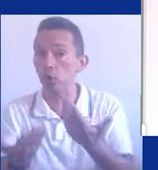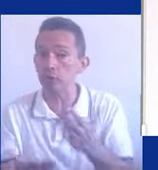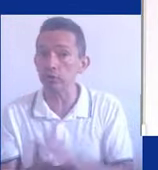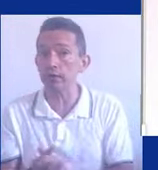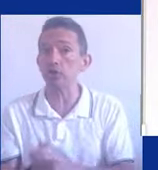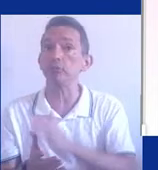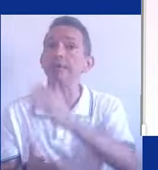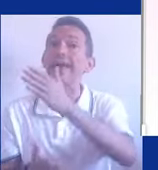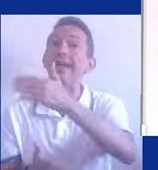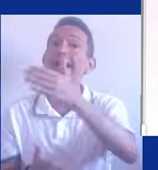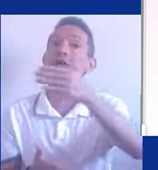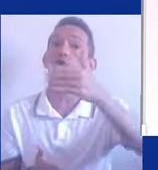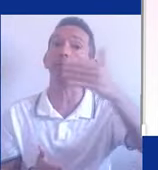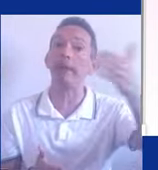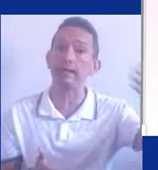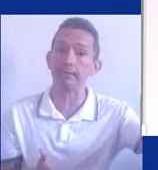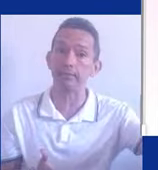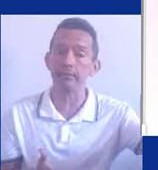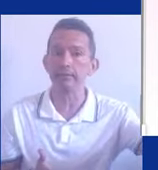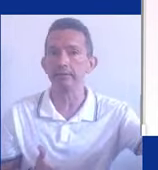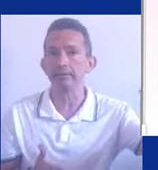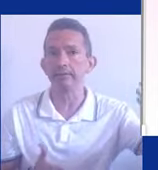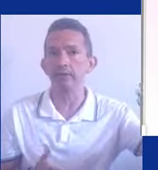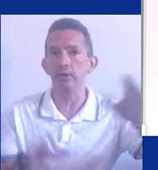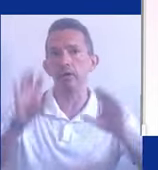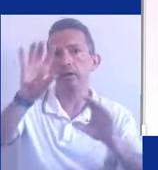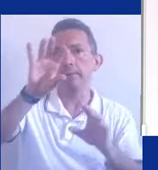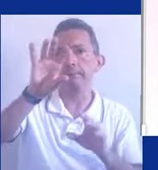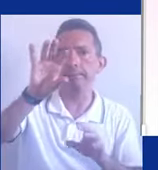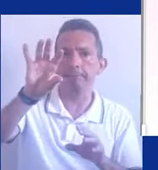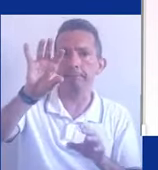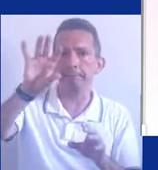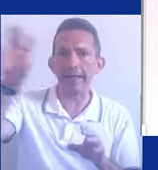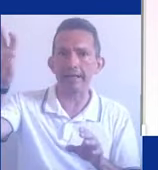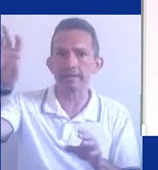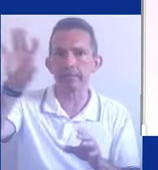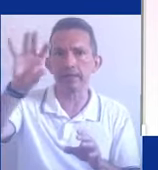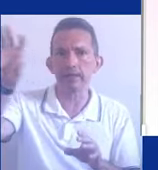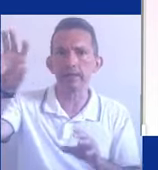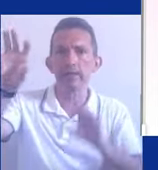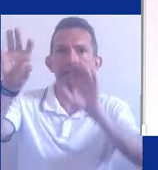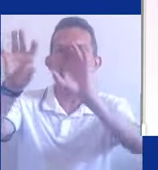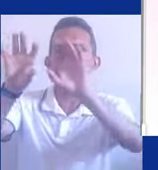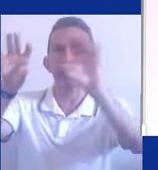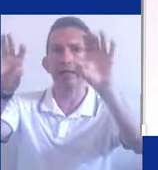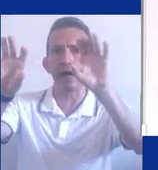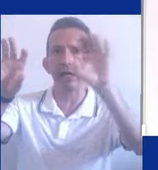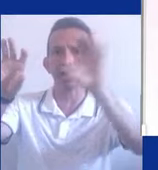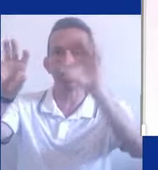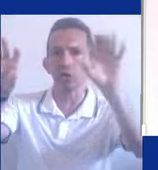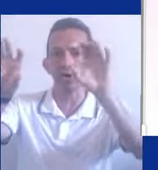endoplasmático rugoso, que a gente chama de ergastoplasma. Ó, plasma,